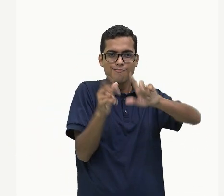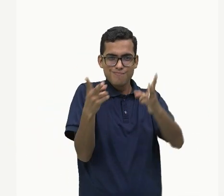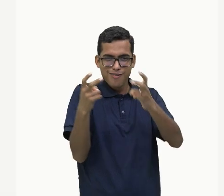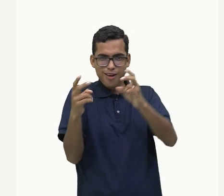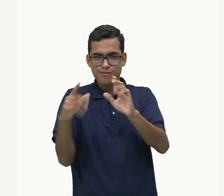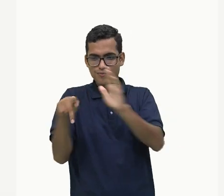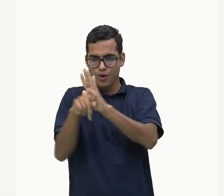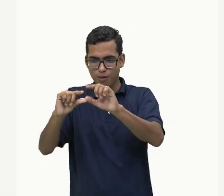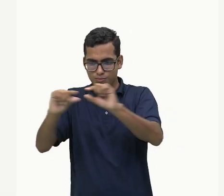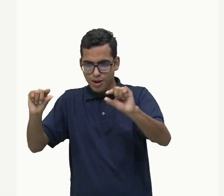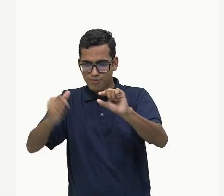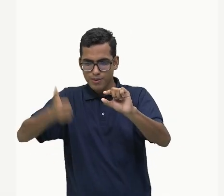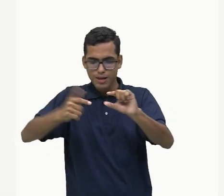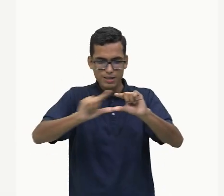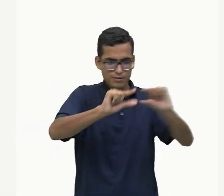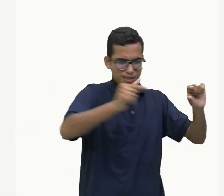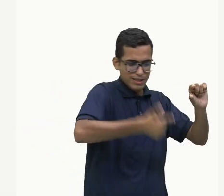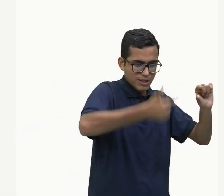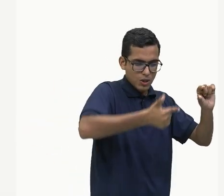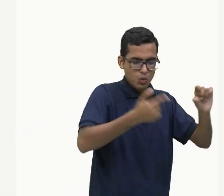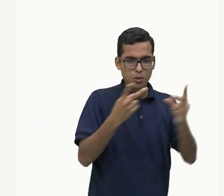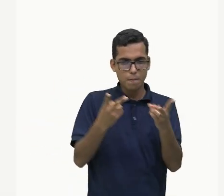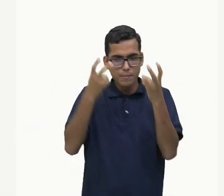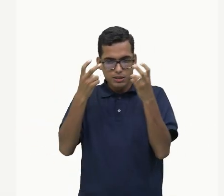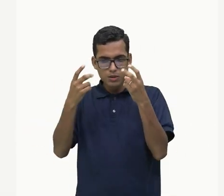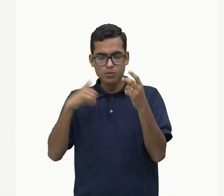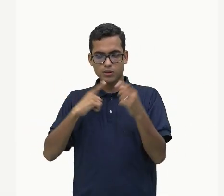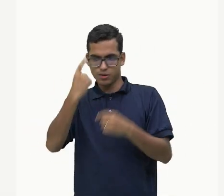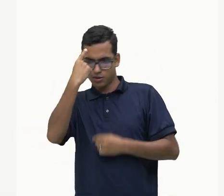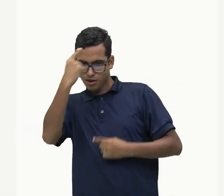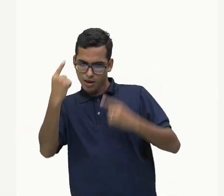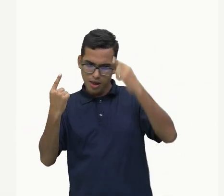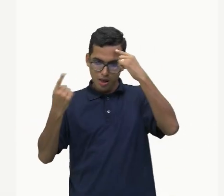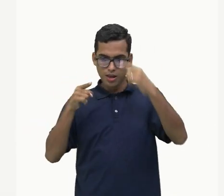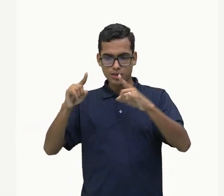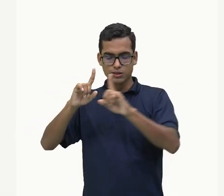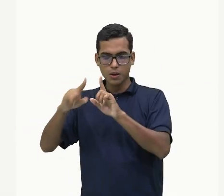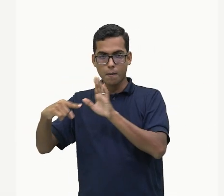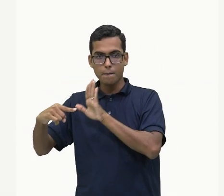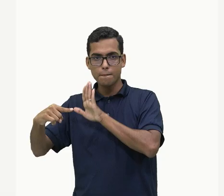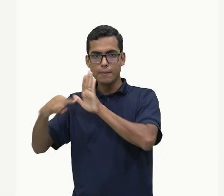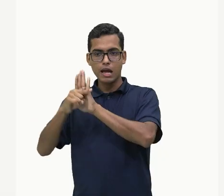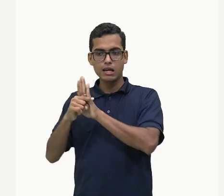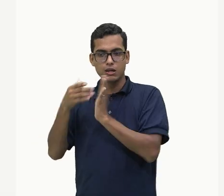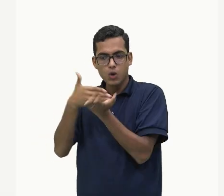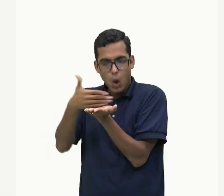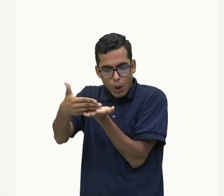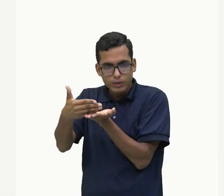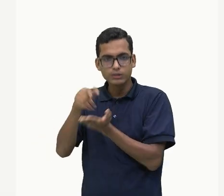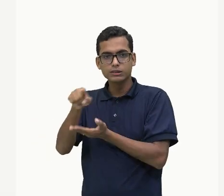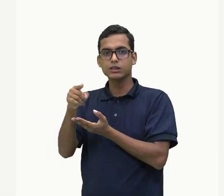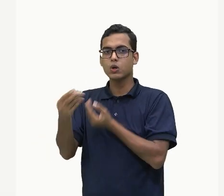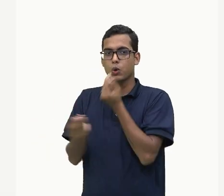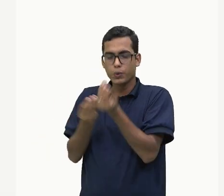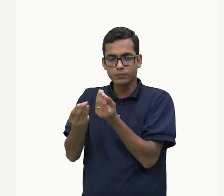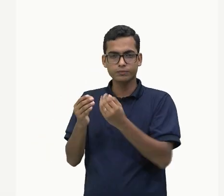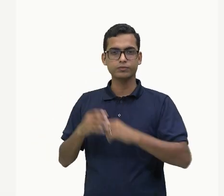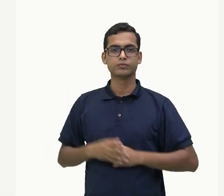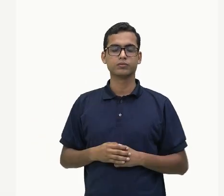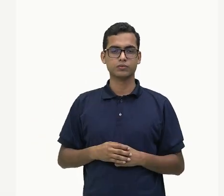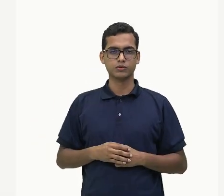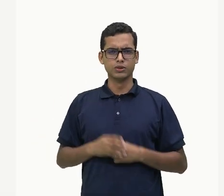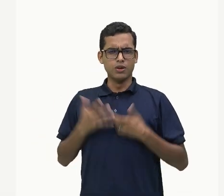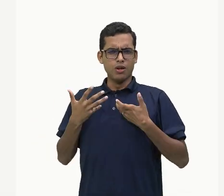no andamento desse período aqui, tá? Essa primeira oração, she was tired, ela estava cansada, né? Algo